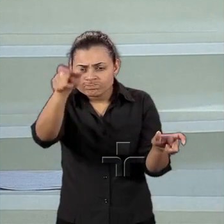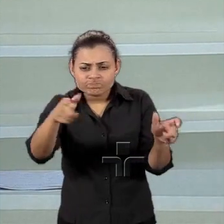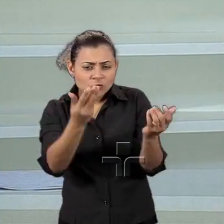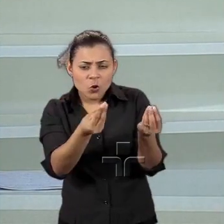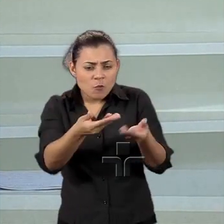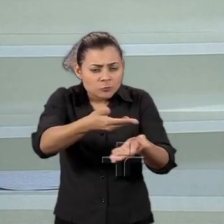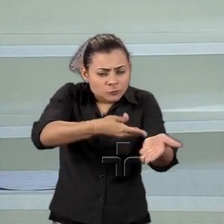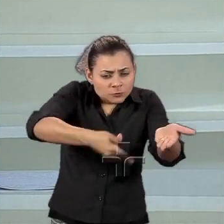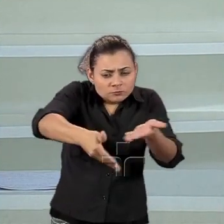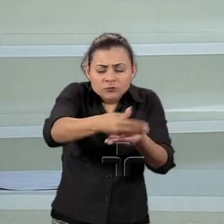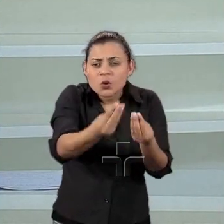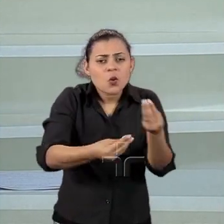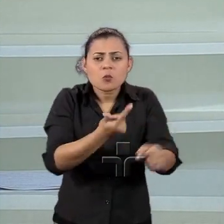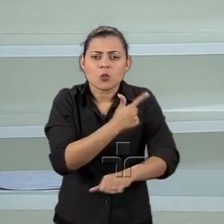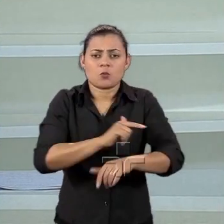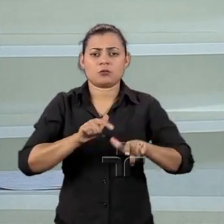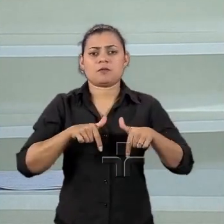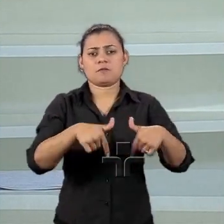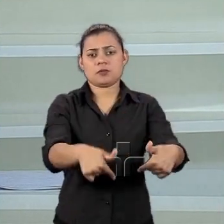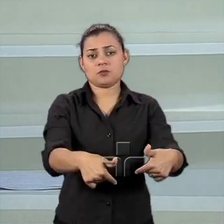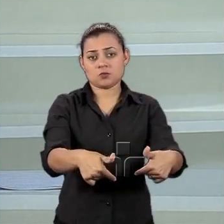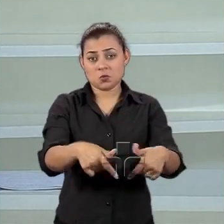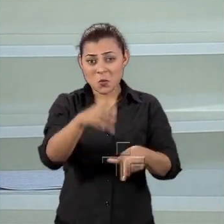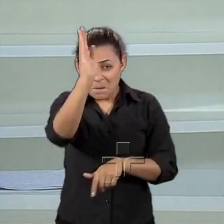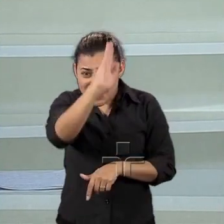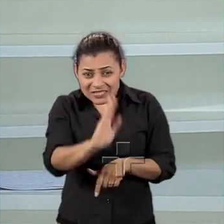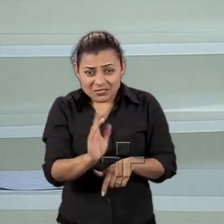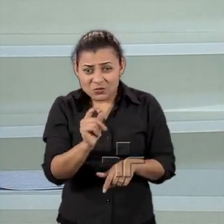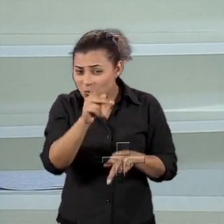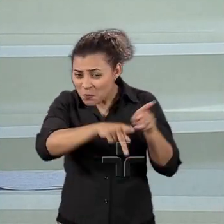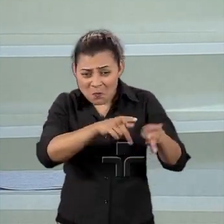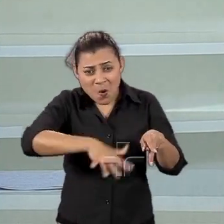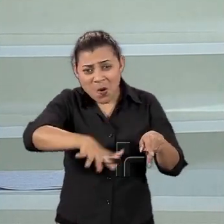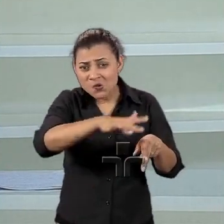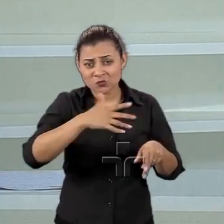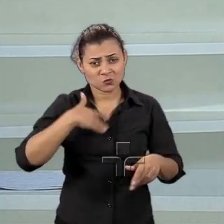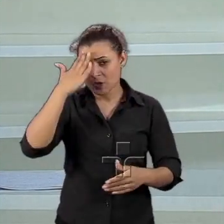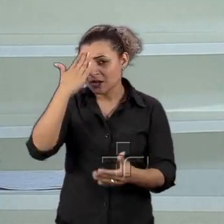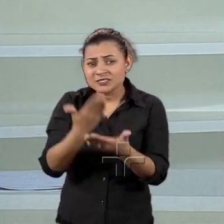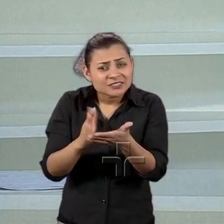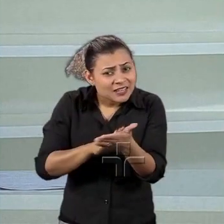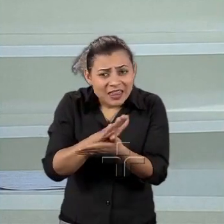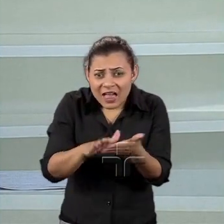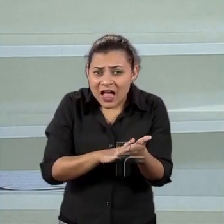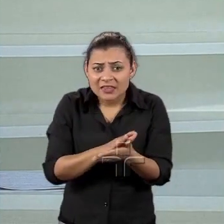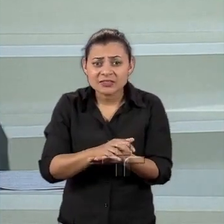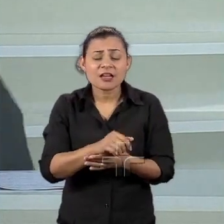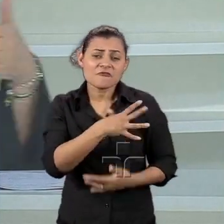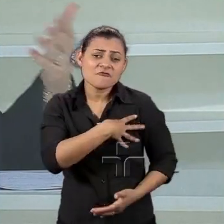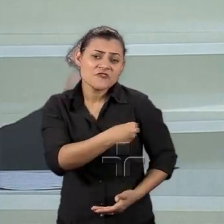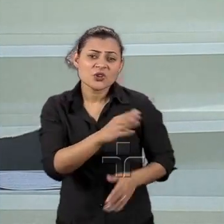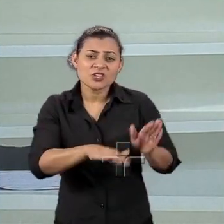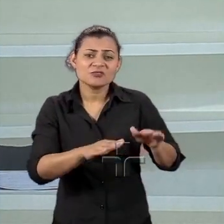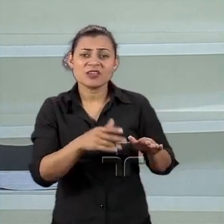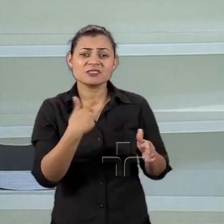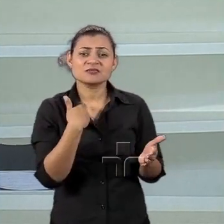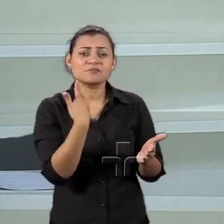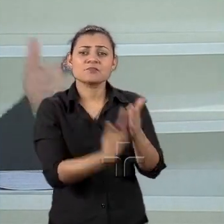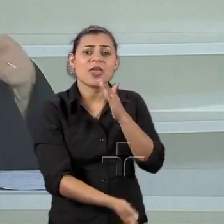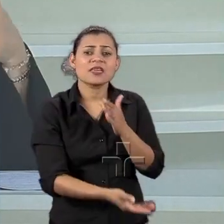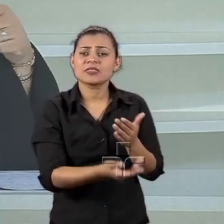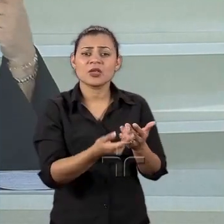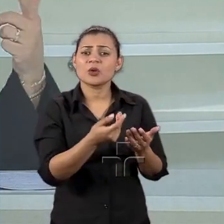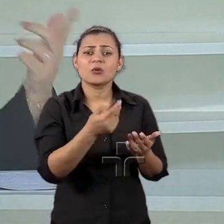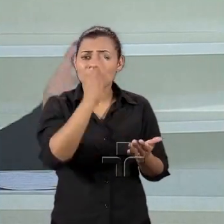Então, as pessoas no Brasil estão descrentes, desesperadas, umas com os filhos perdidos para drogas, outras mães